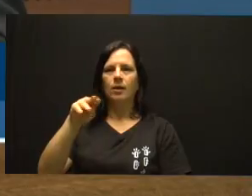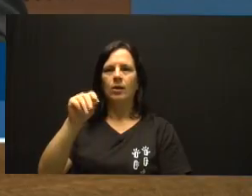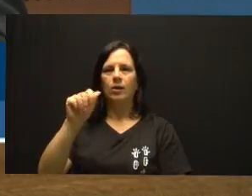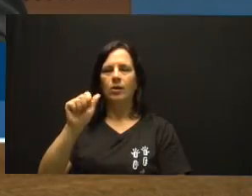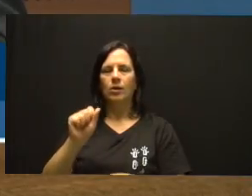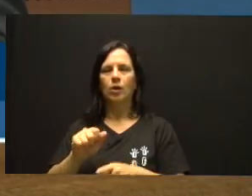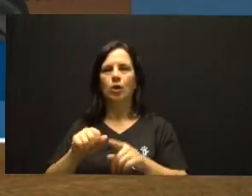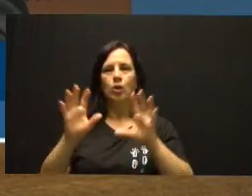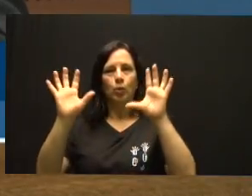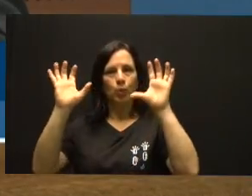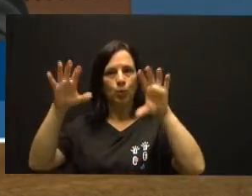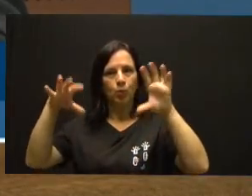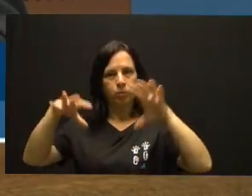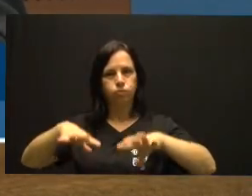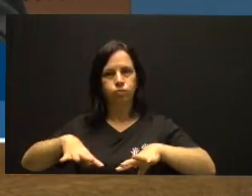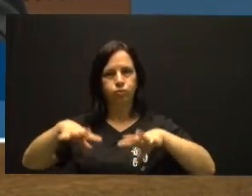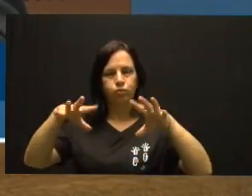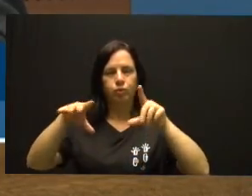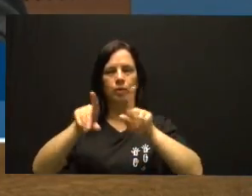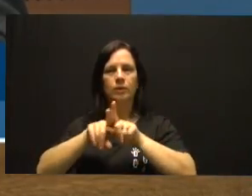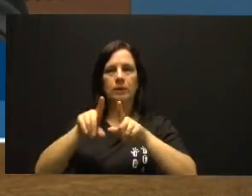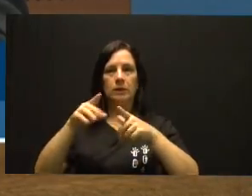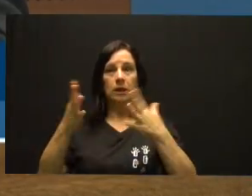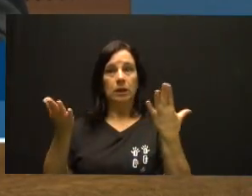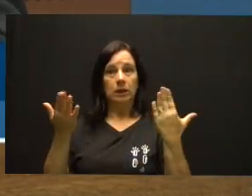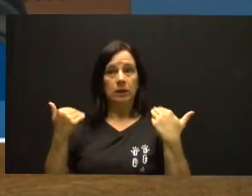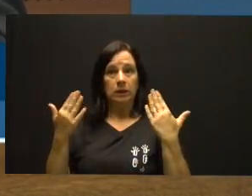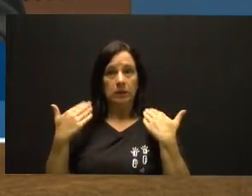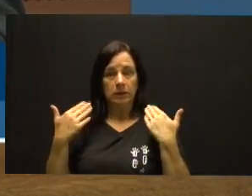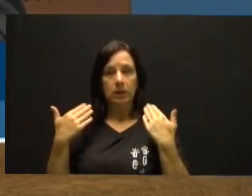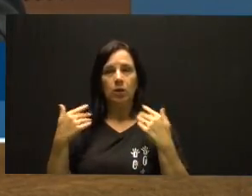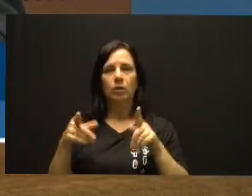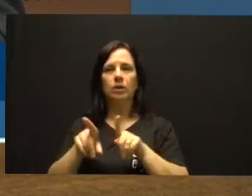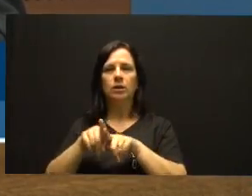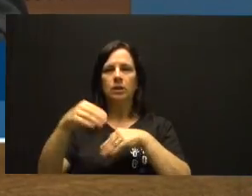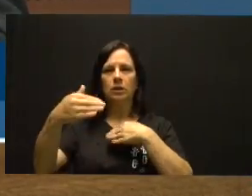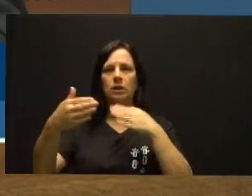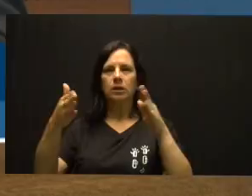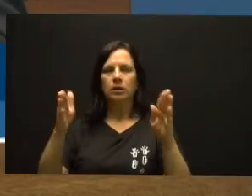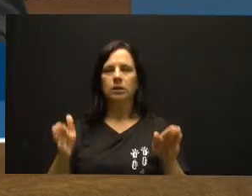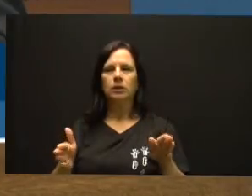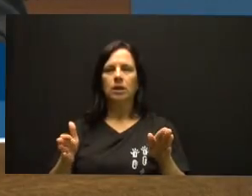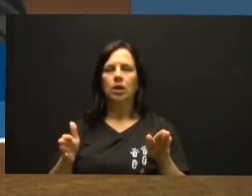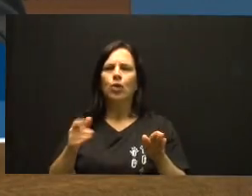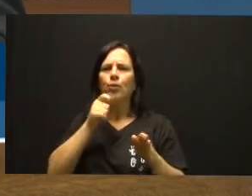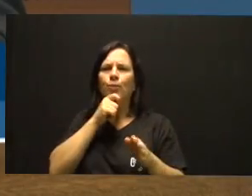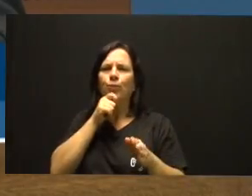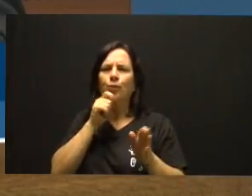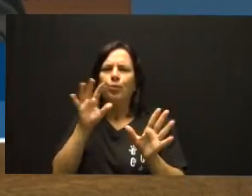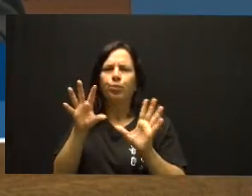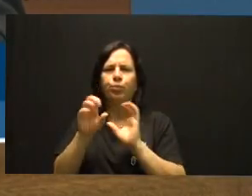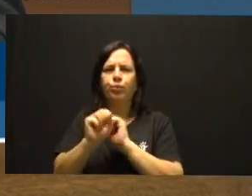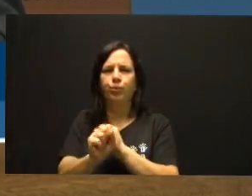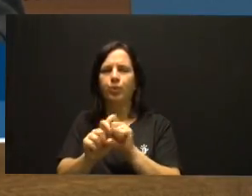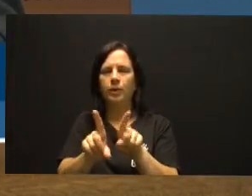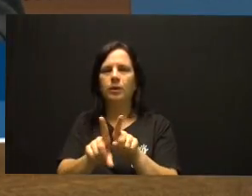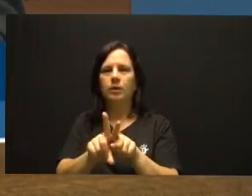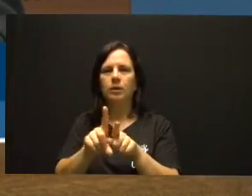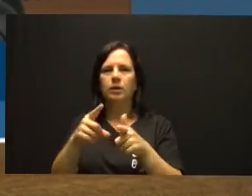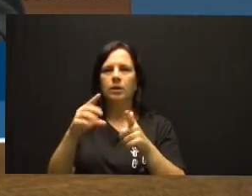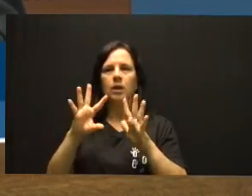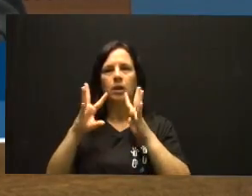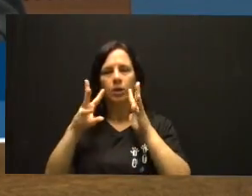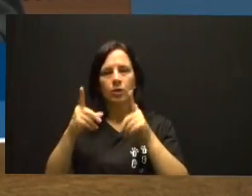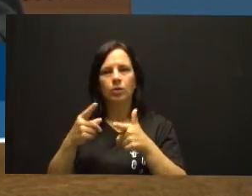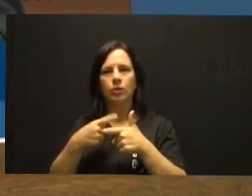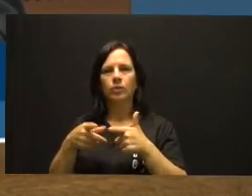é total. Nesse calor, tem sala com ar-condicionado queimado, espero solução para nossos